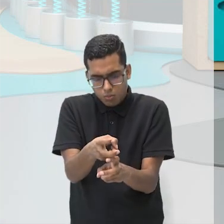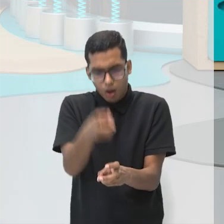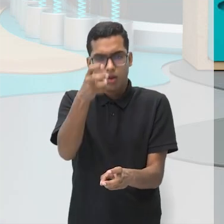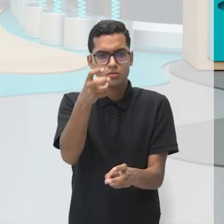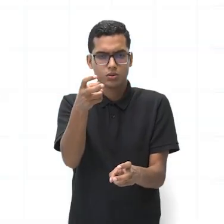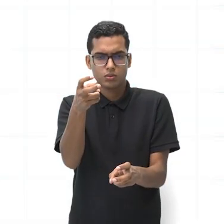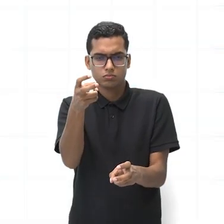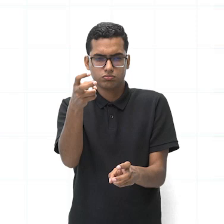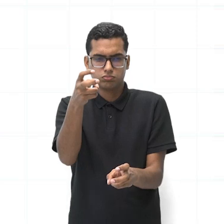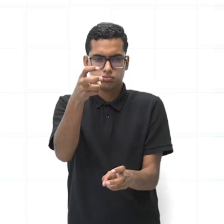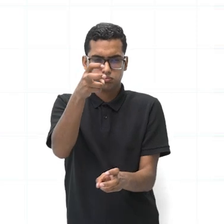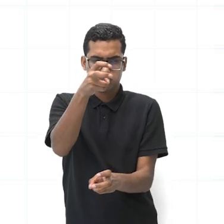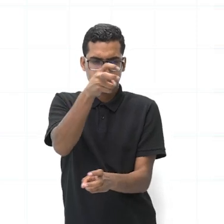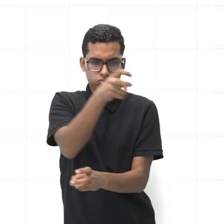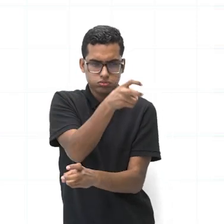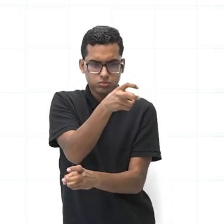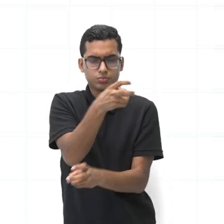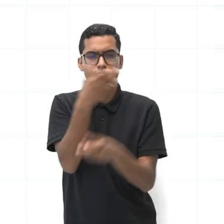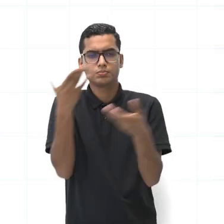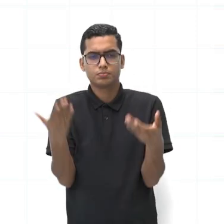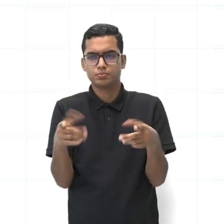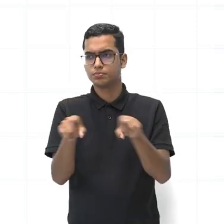traz para a gente aí, olha só.